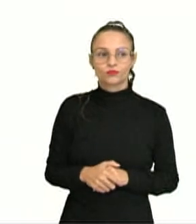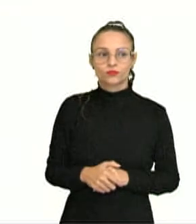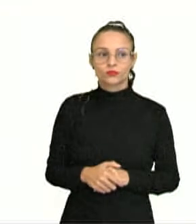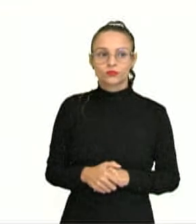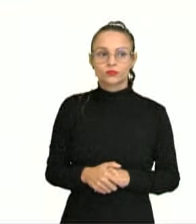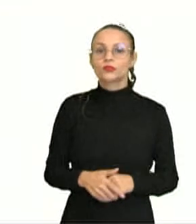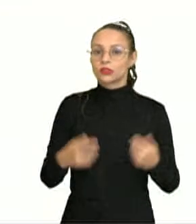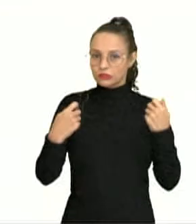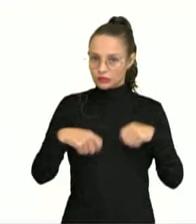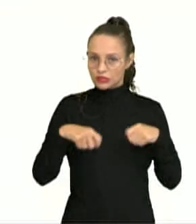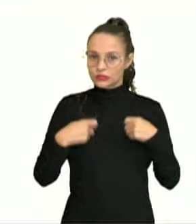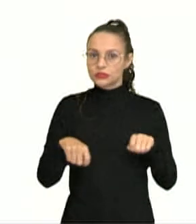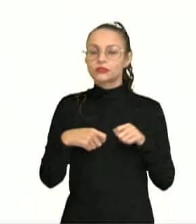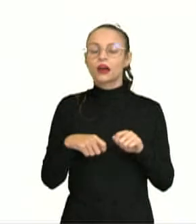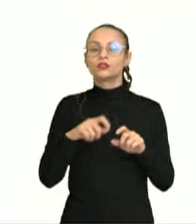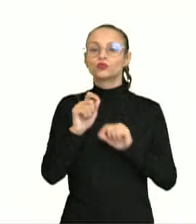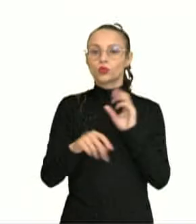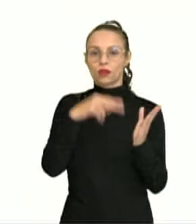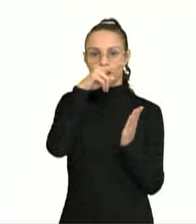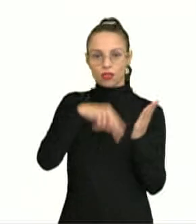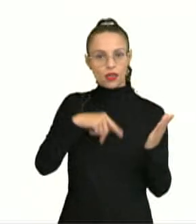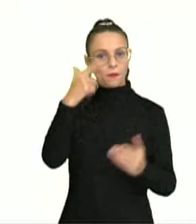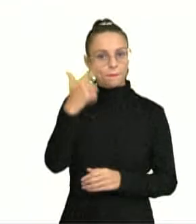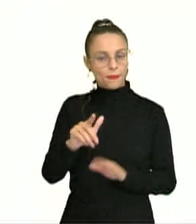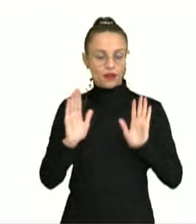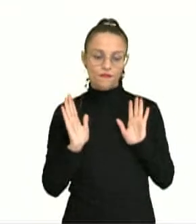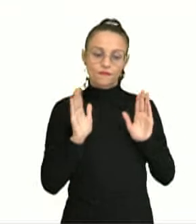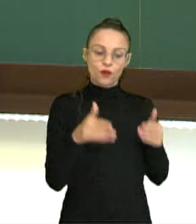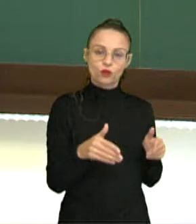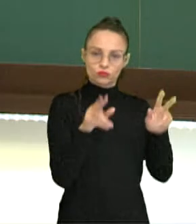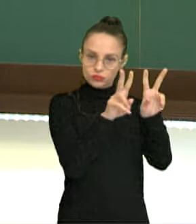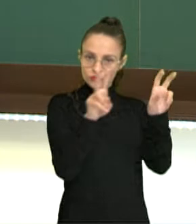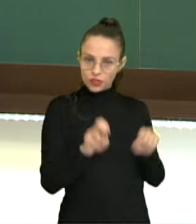Necessidade de ler mais, ampliar o vocabulário. Então, foco no tema.